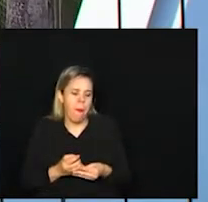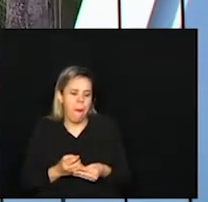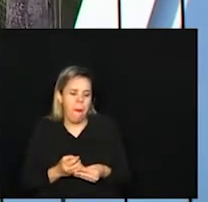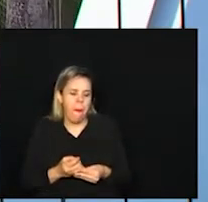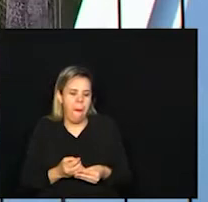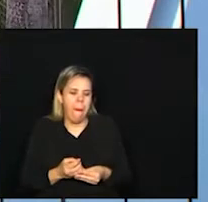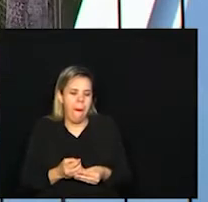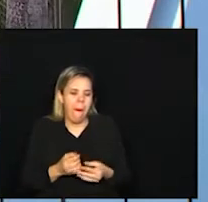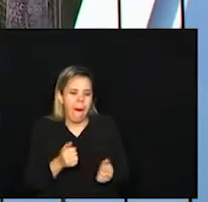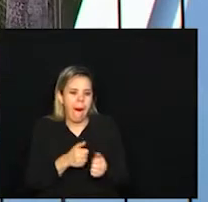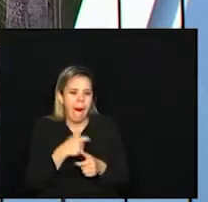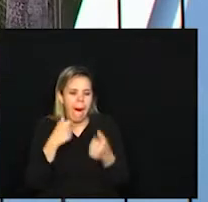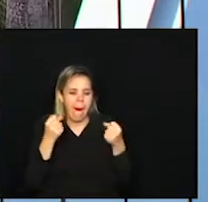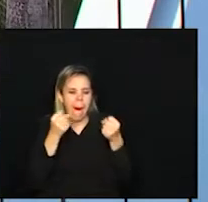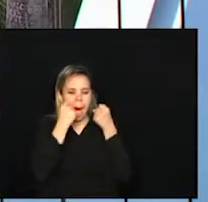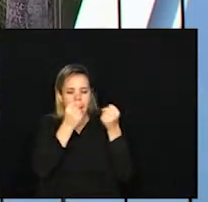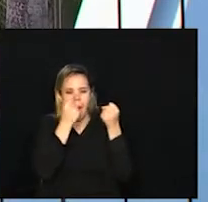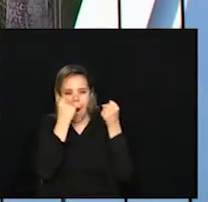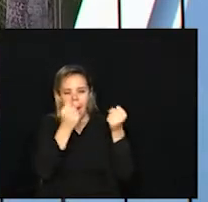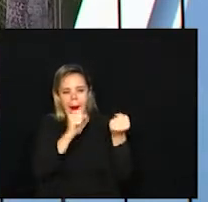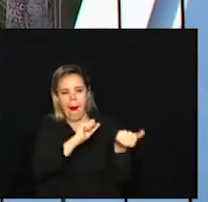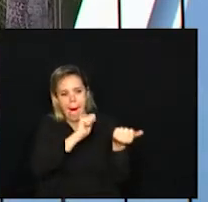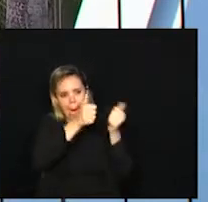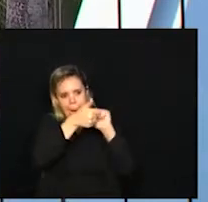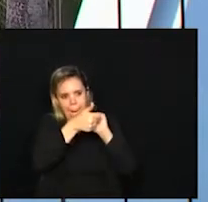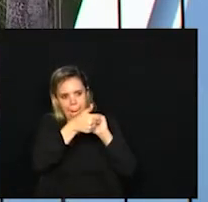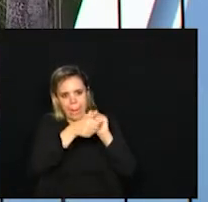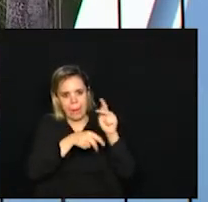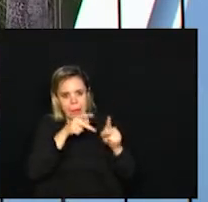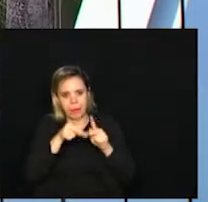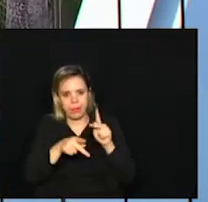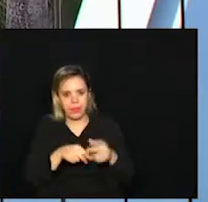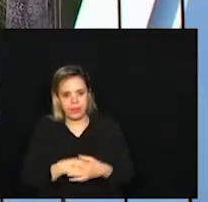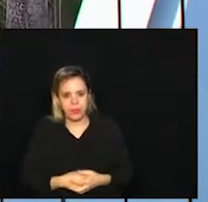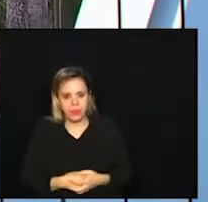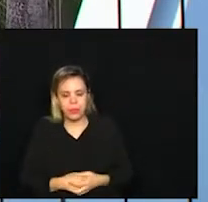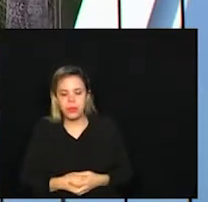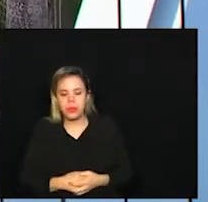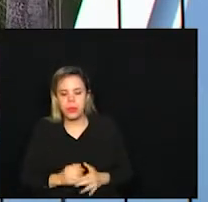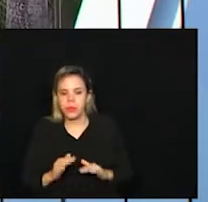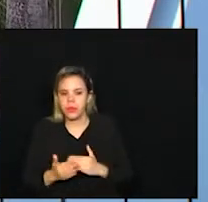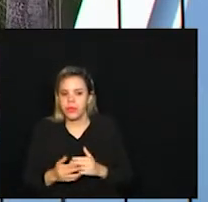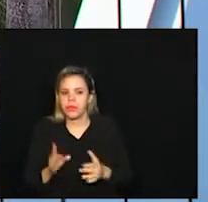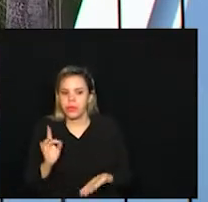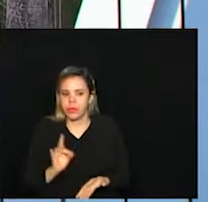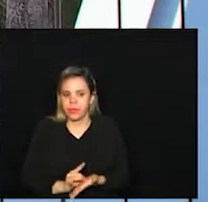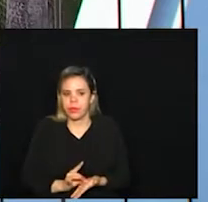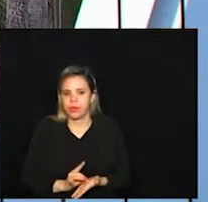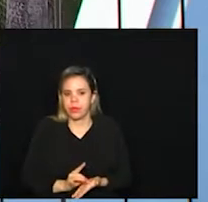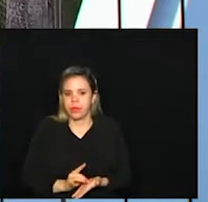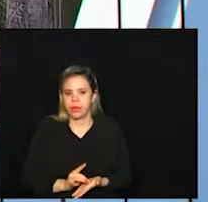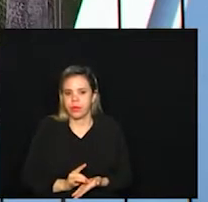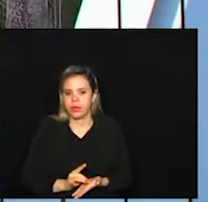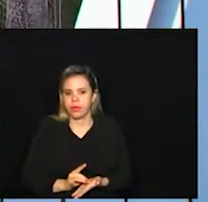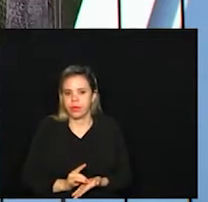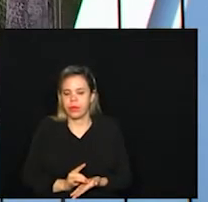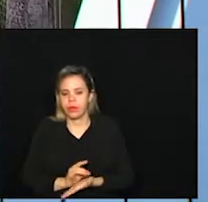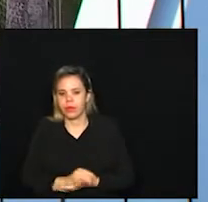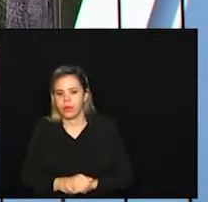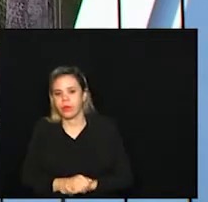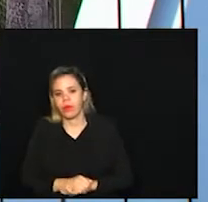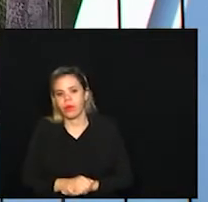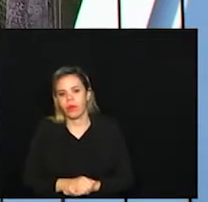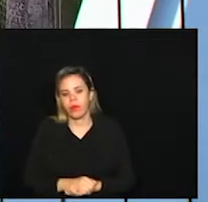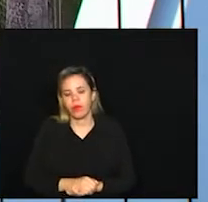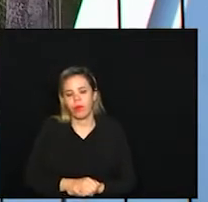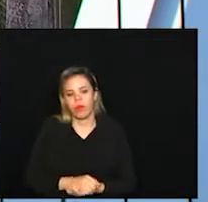espaços ali para exercícios para esporte tal da comunidade tão lado bassoli de fato essa essa questão